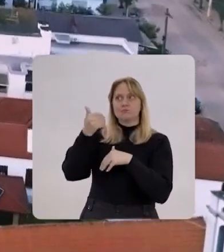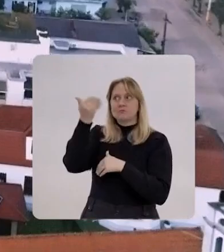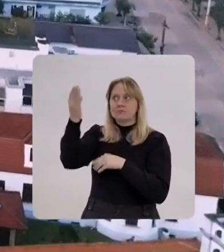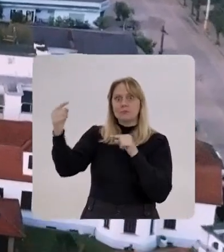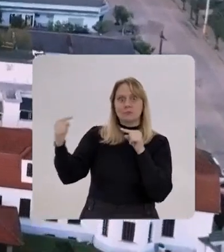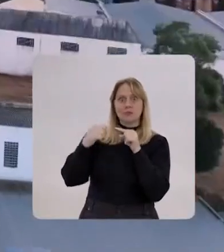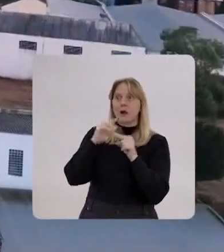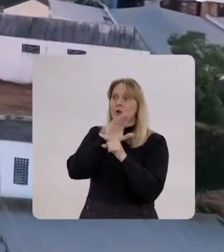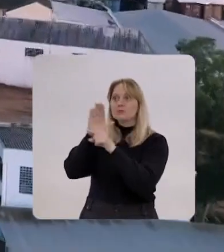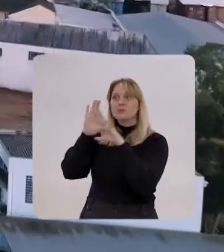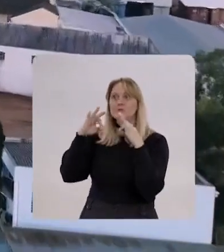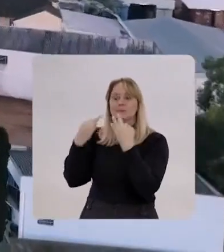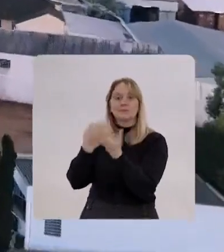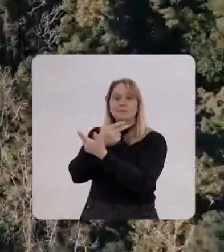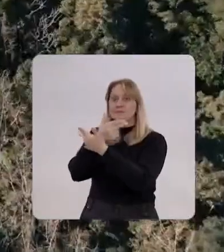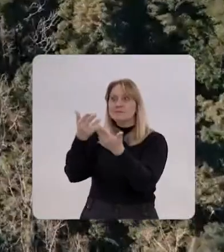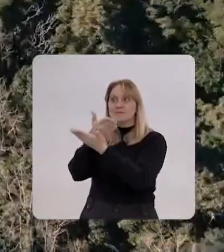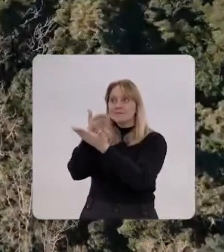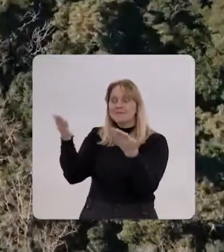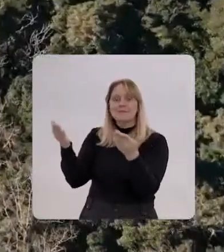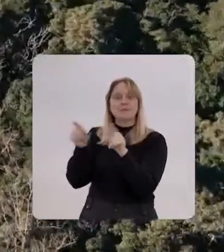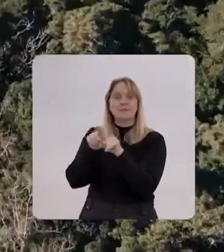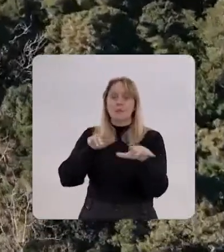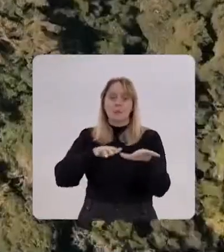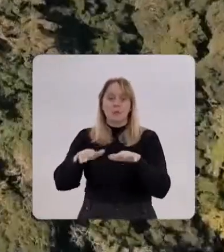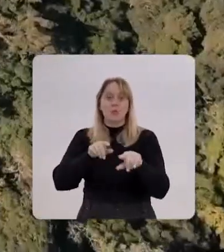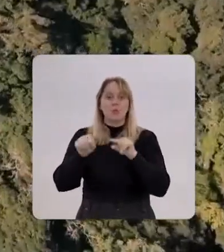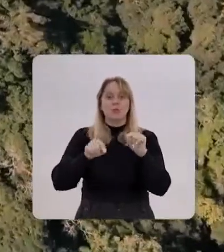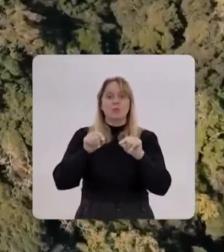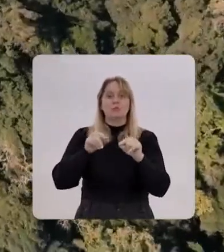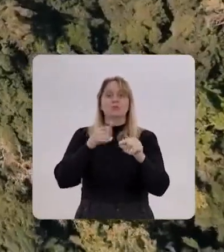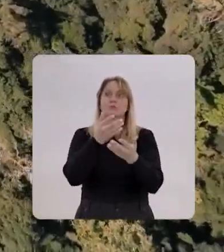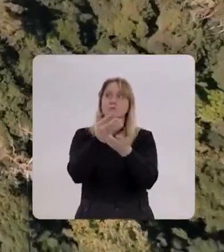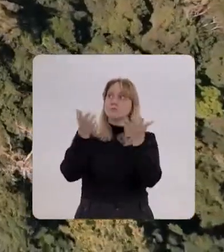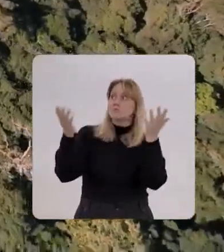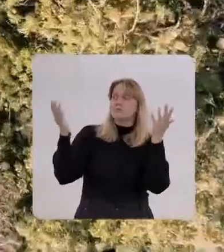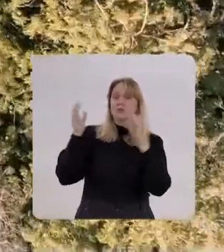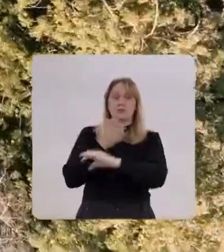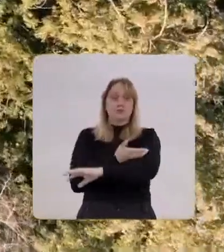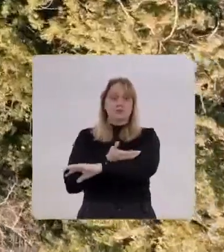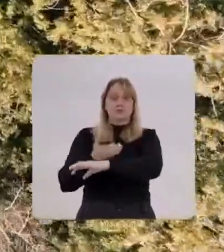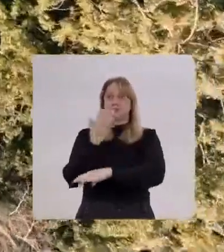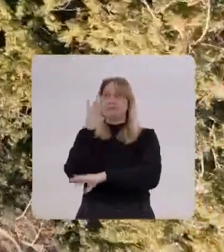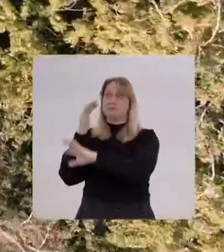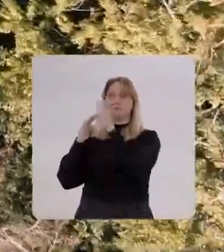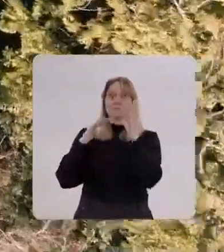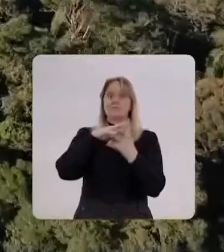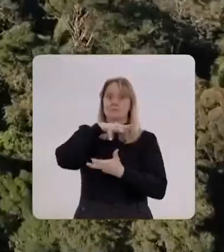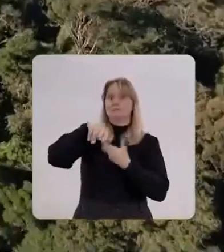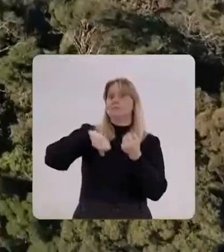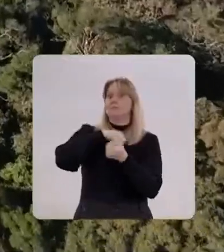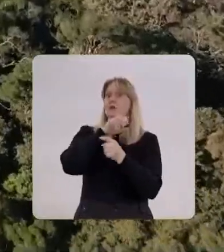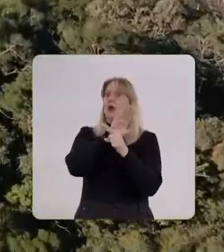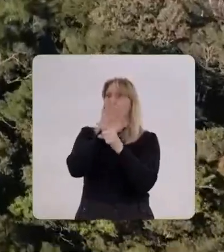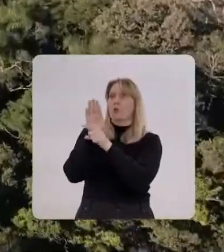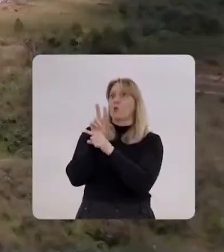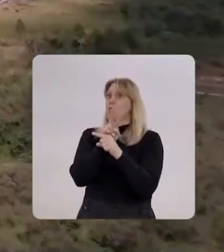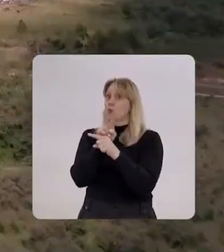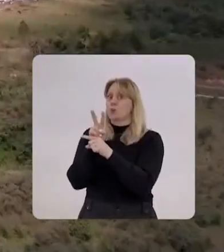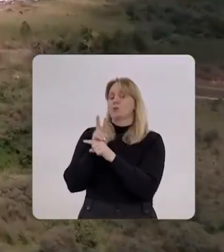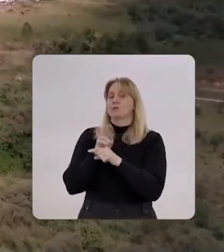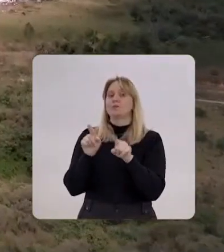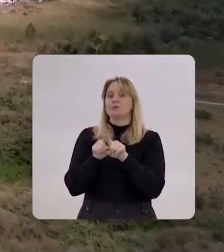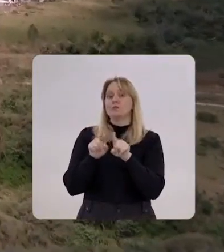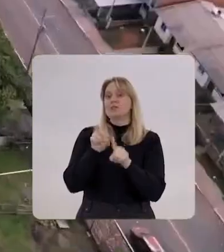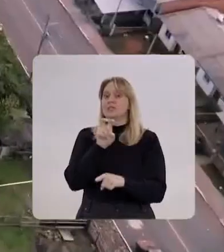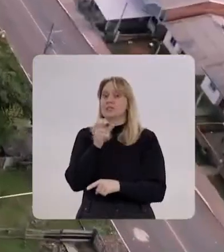conectou milhares de famílias do interior. Com o movimento pelo Cinturão Verde, se criaram estratégias para preservação e sustentabilidade. Já